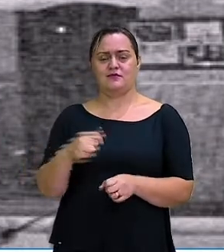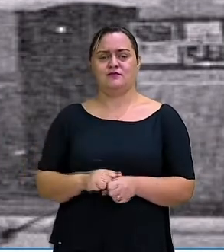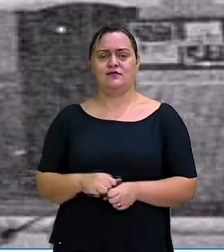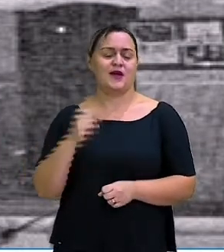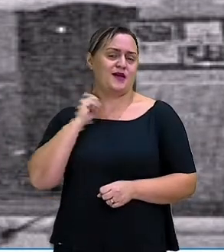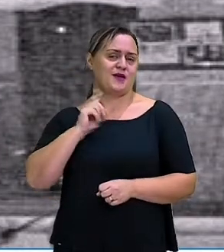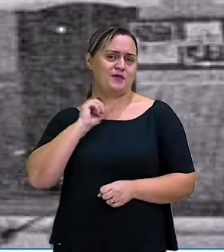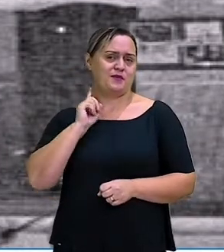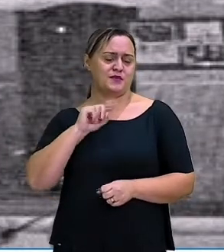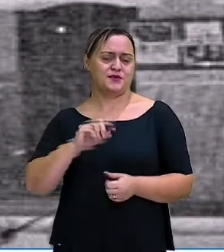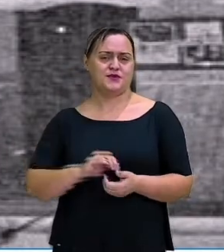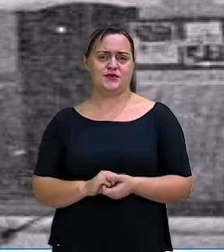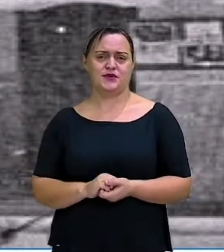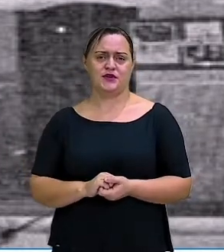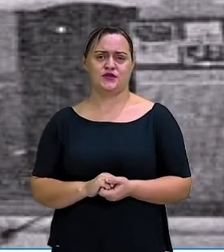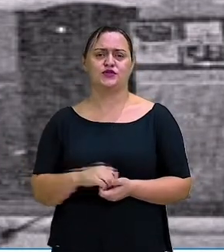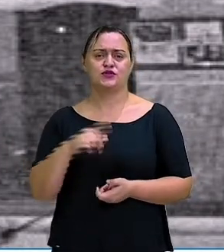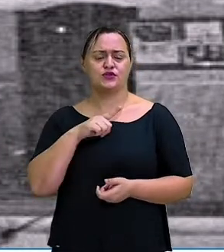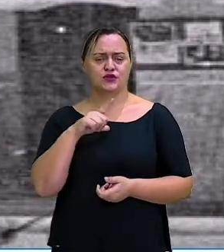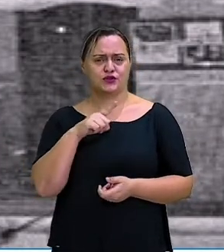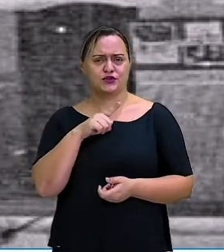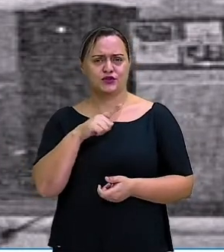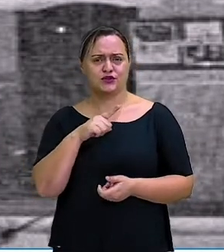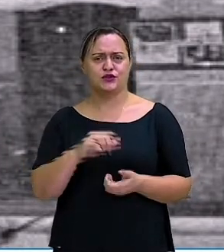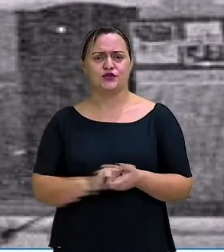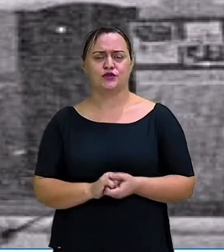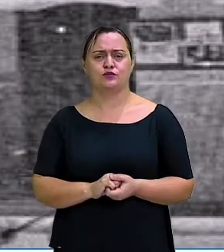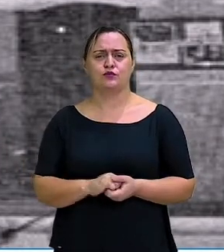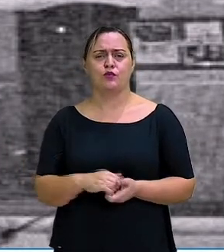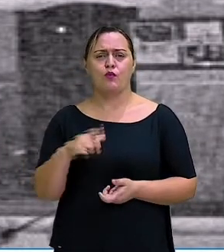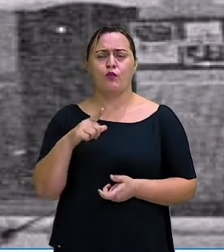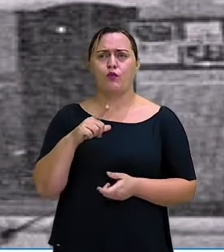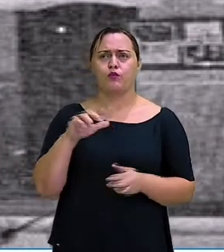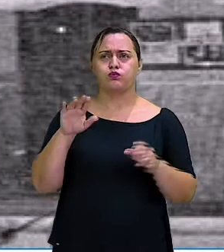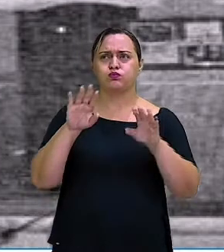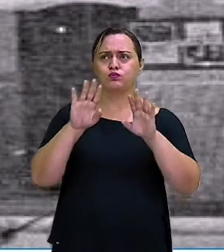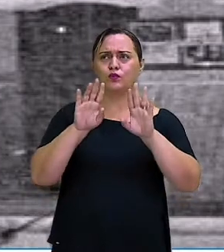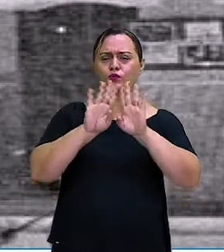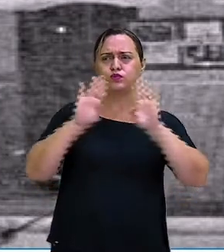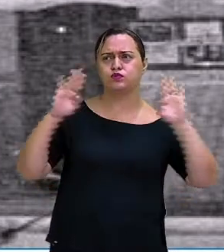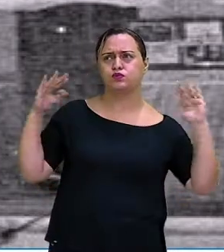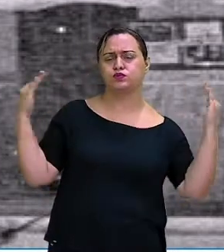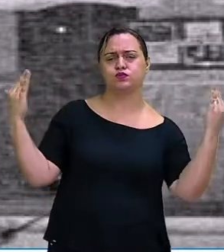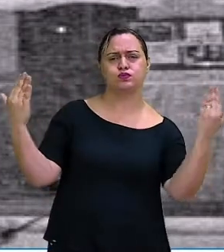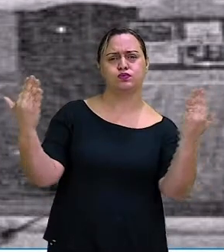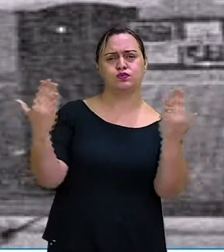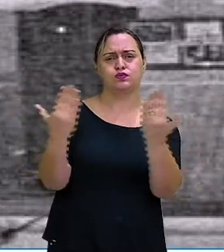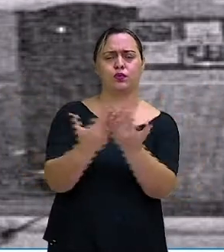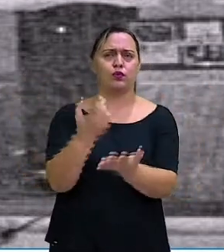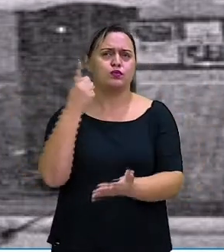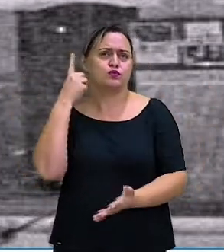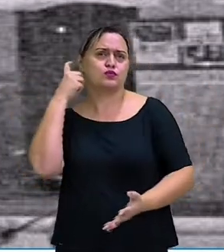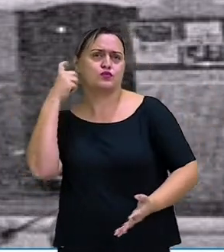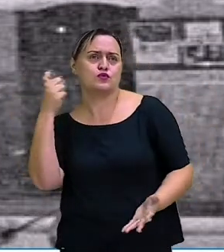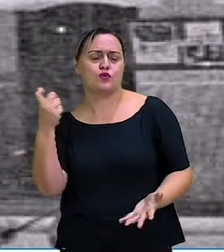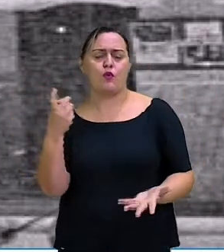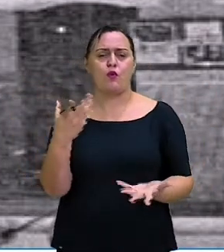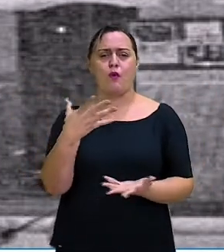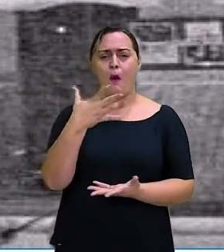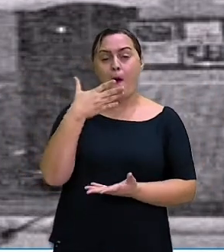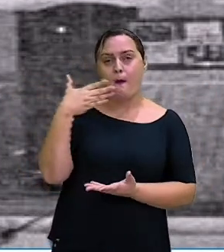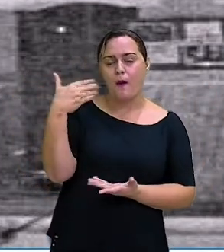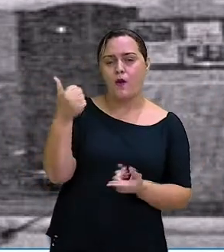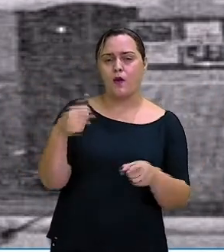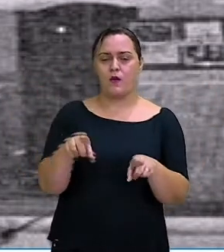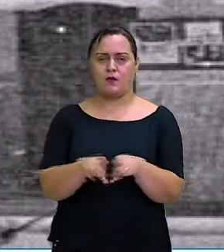Então, ele tinha uma proteção acústica muito boa, então era um dos melhores cinemas de Minas Gerais.